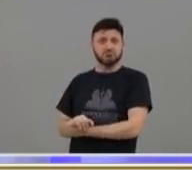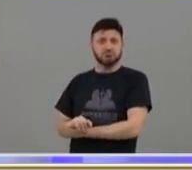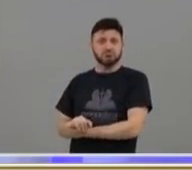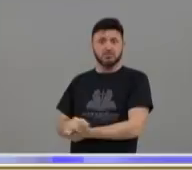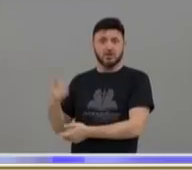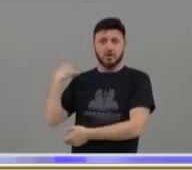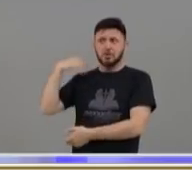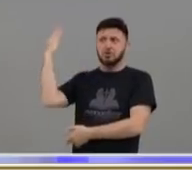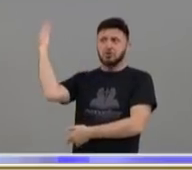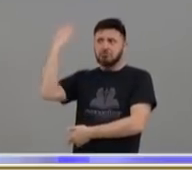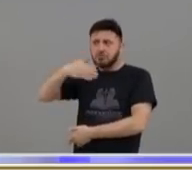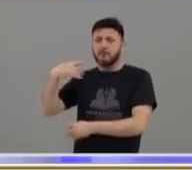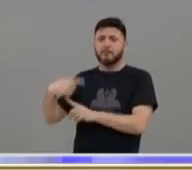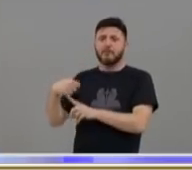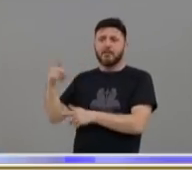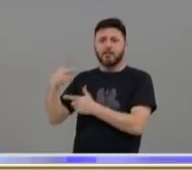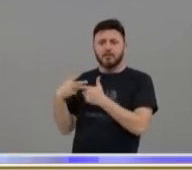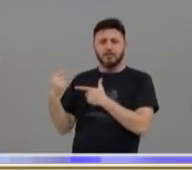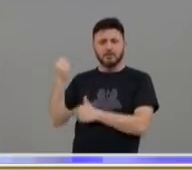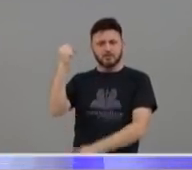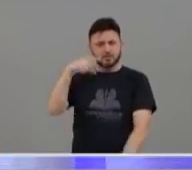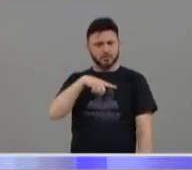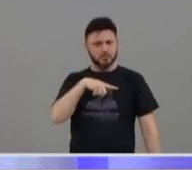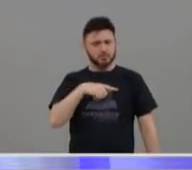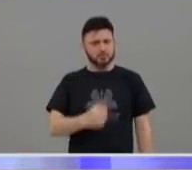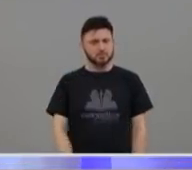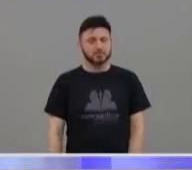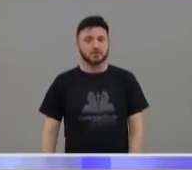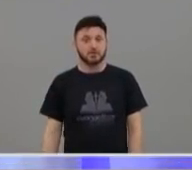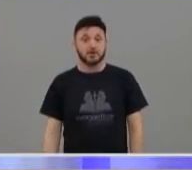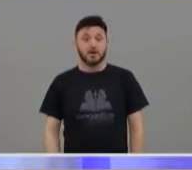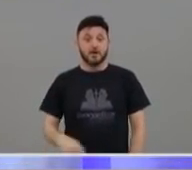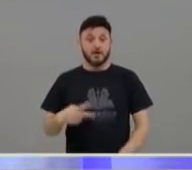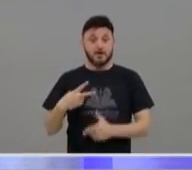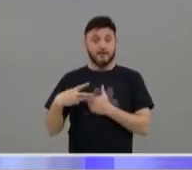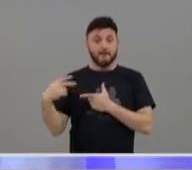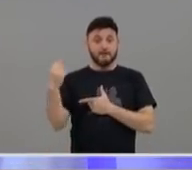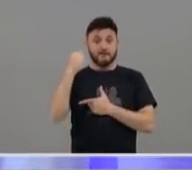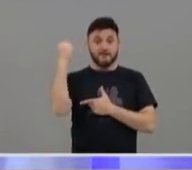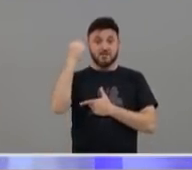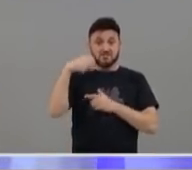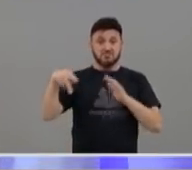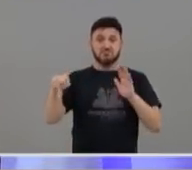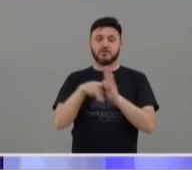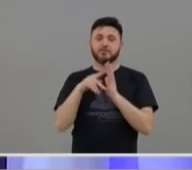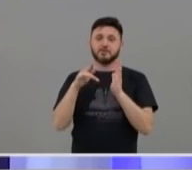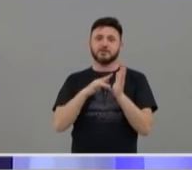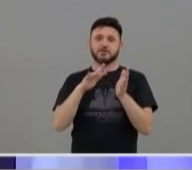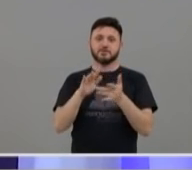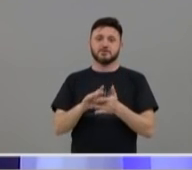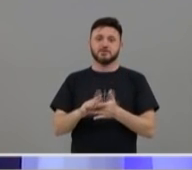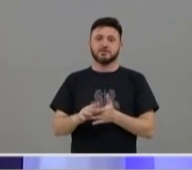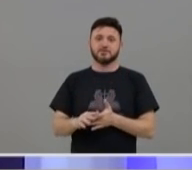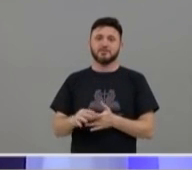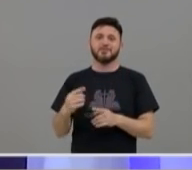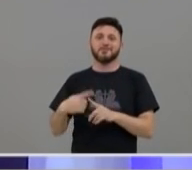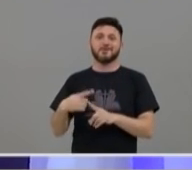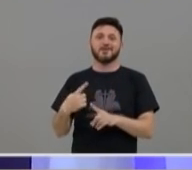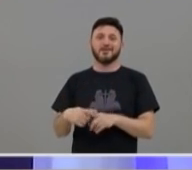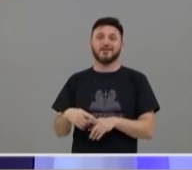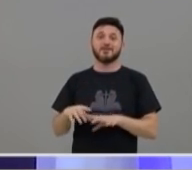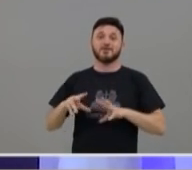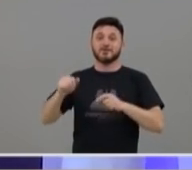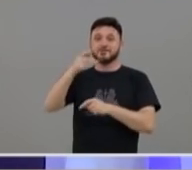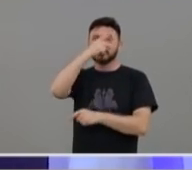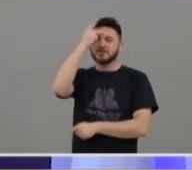nossa vitória. A vitória reina. A vitória reina. naquele que se abandona nele. E